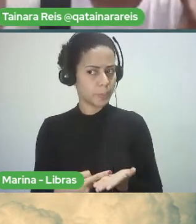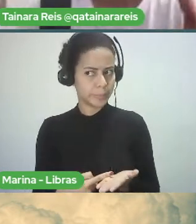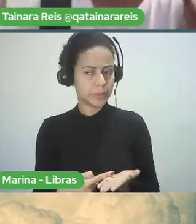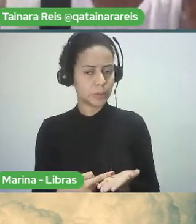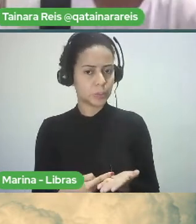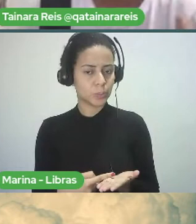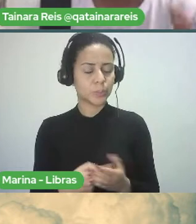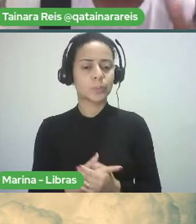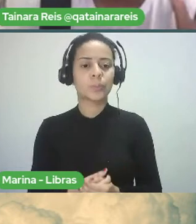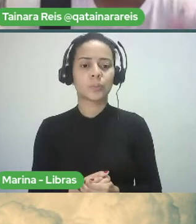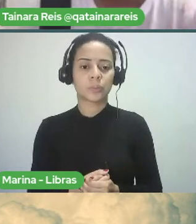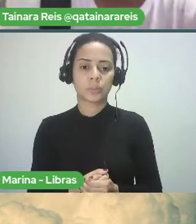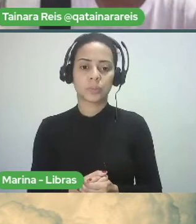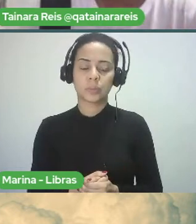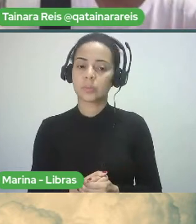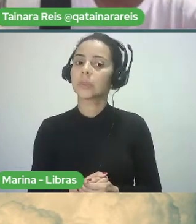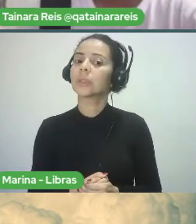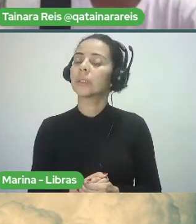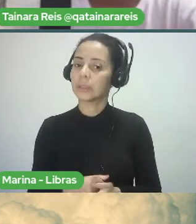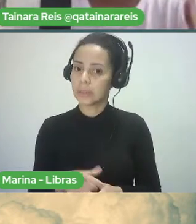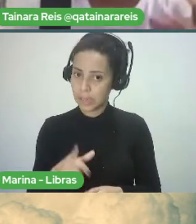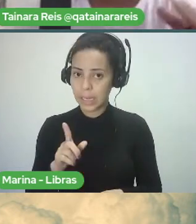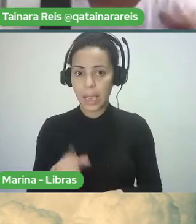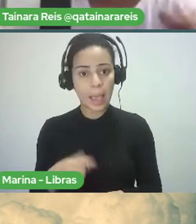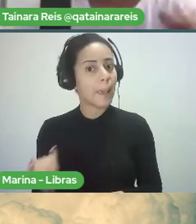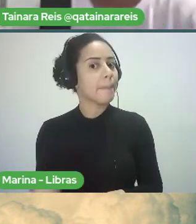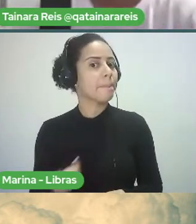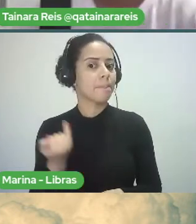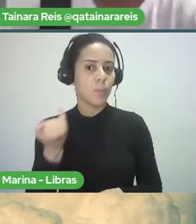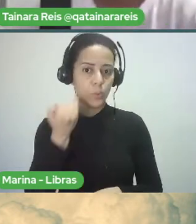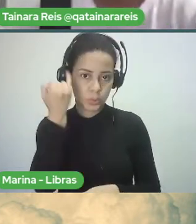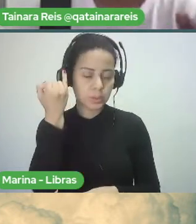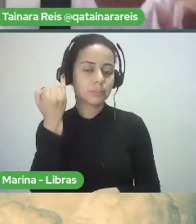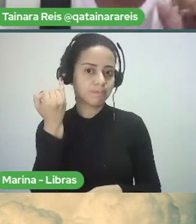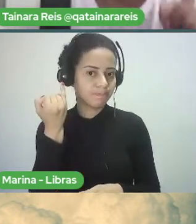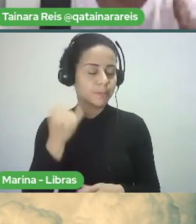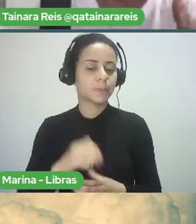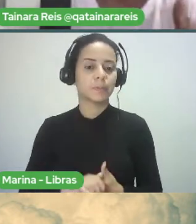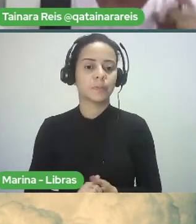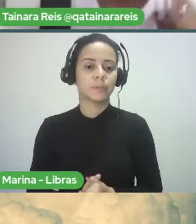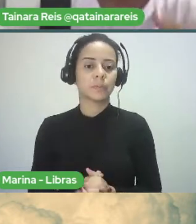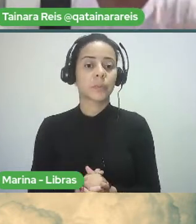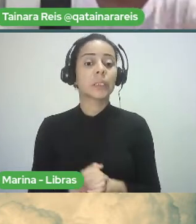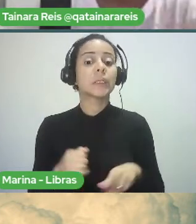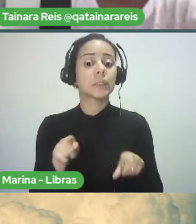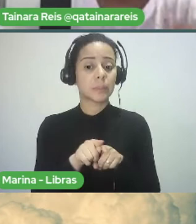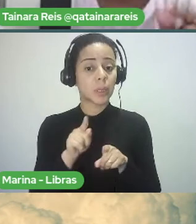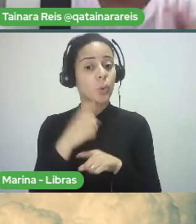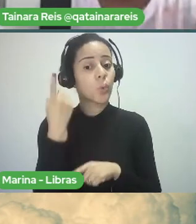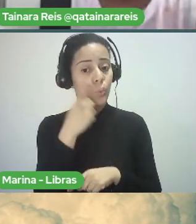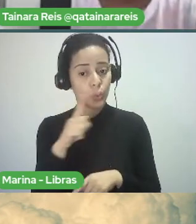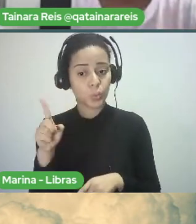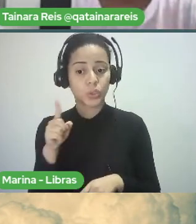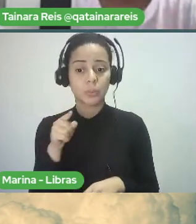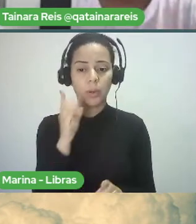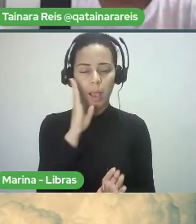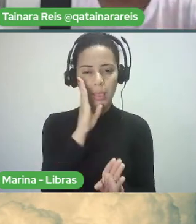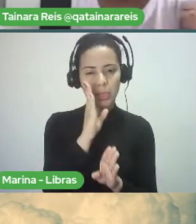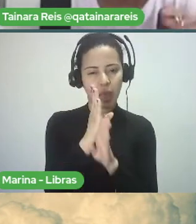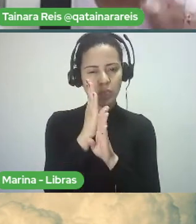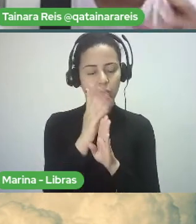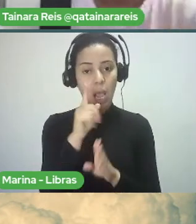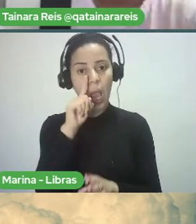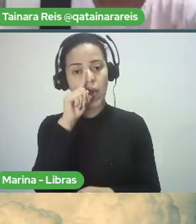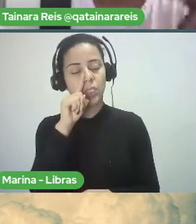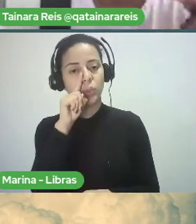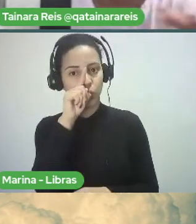cerimônias são muito fundamentais que sejam efetivas. E, por último, identificar riscos no início do desenvolvimento, né? Já